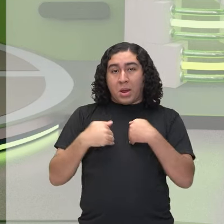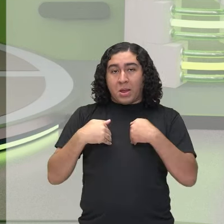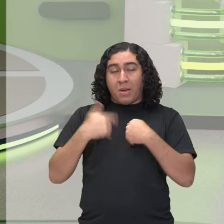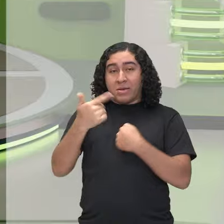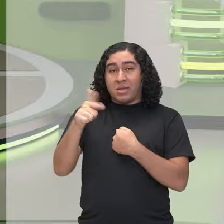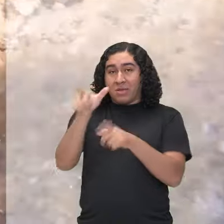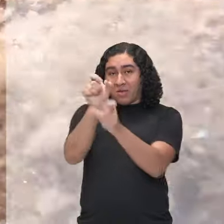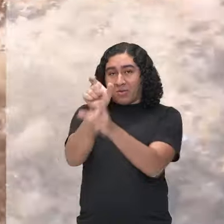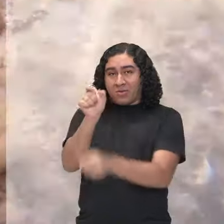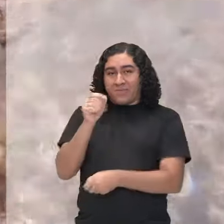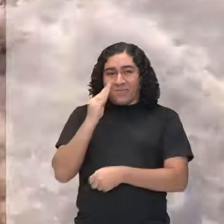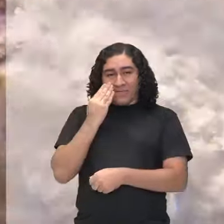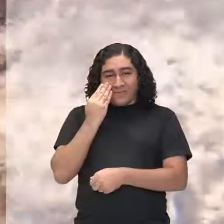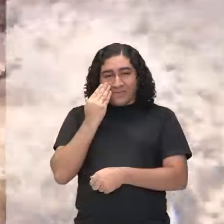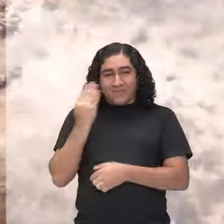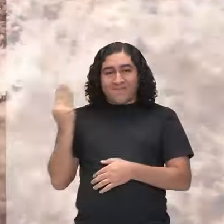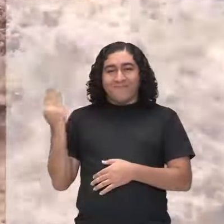invertebrados. Vamos lá?